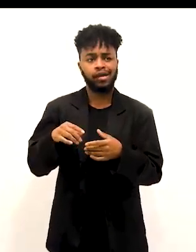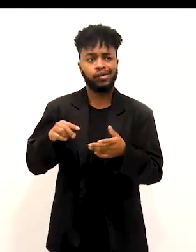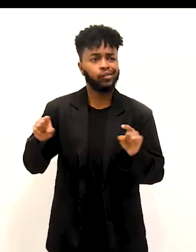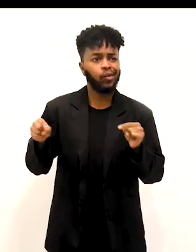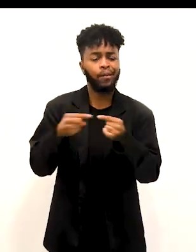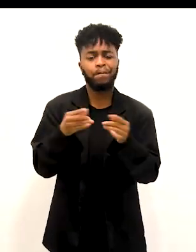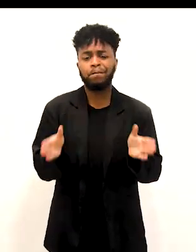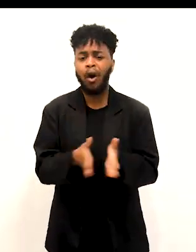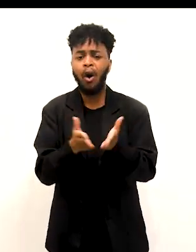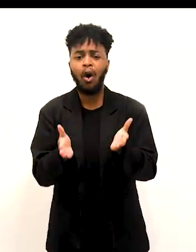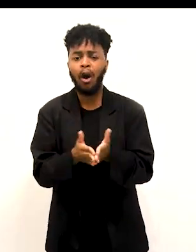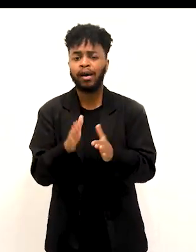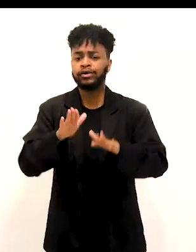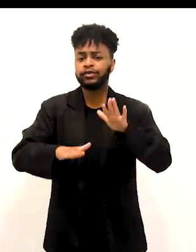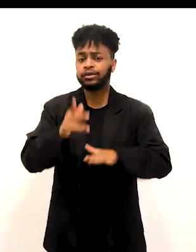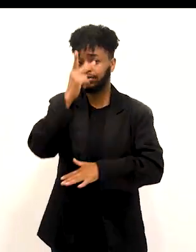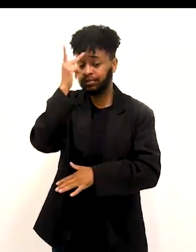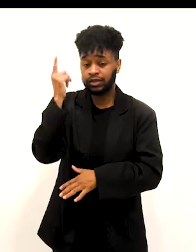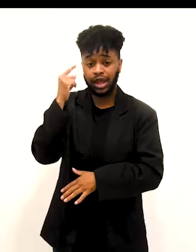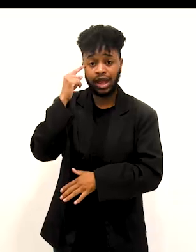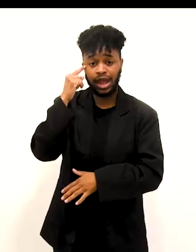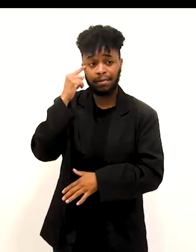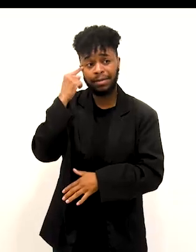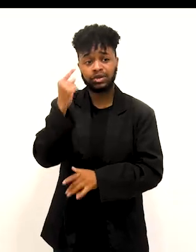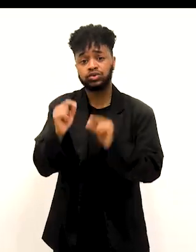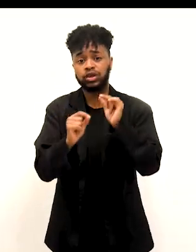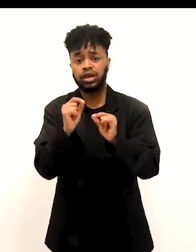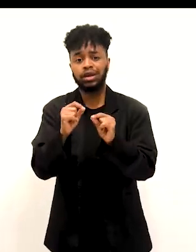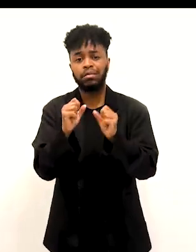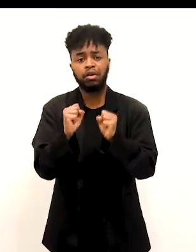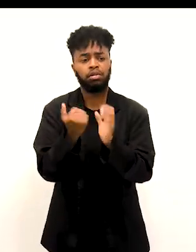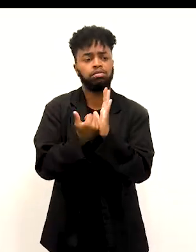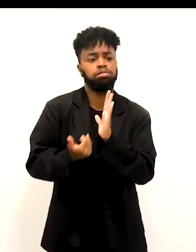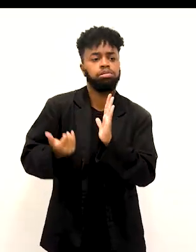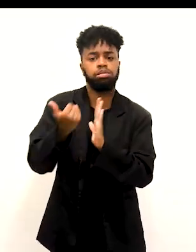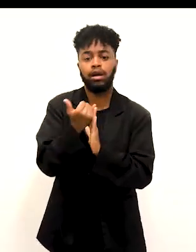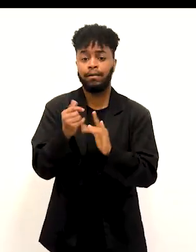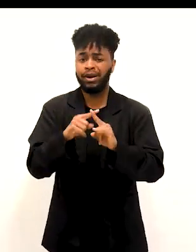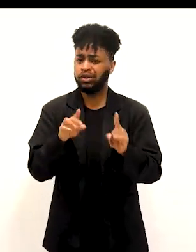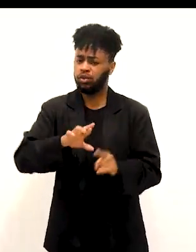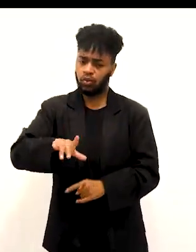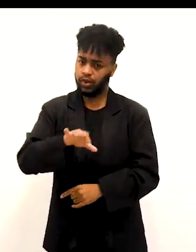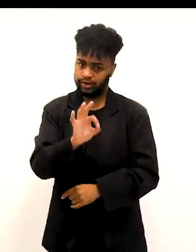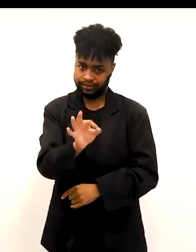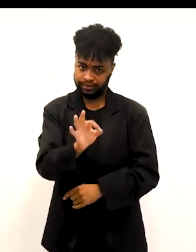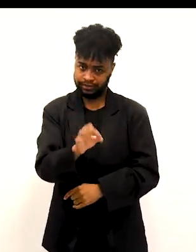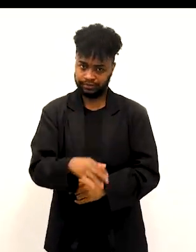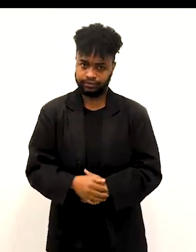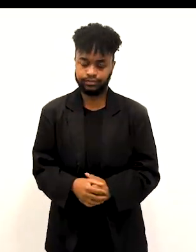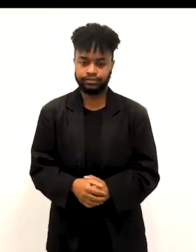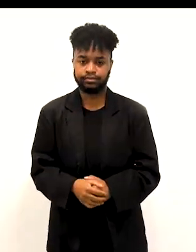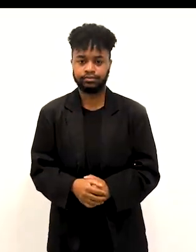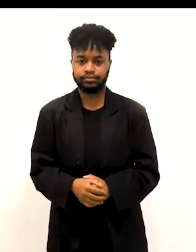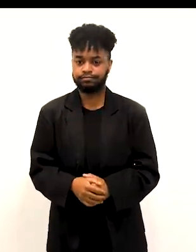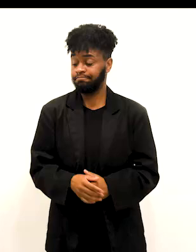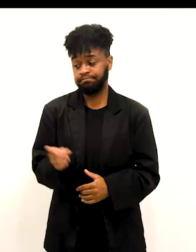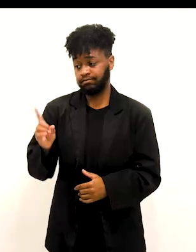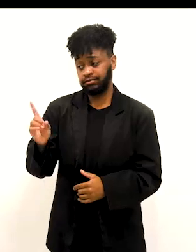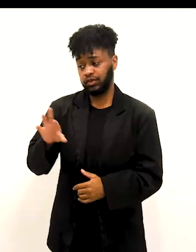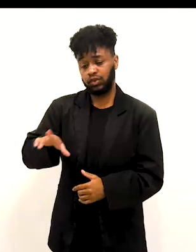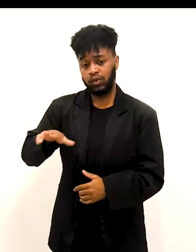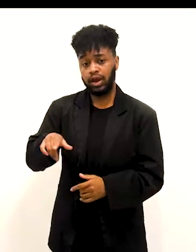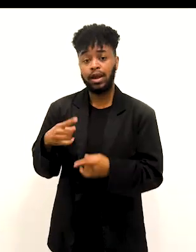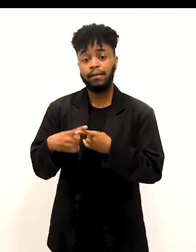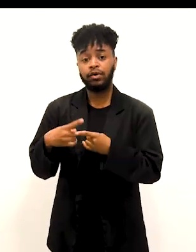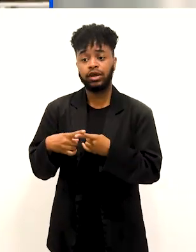de pobreza, né? Pessoas acham, às vezes, que pode ser uma coisa muito exagerada. E não é bem assim, né? Não,